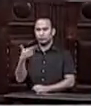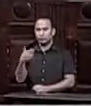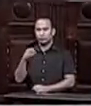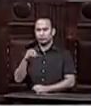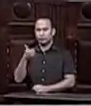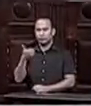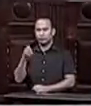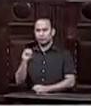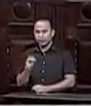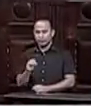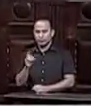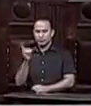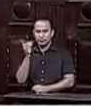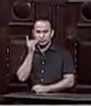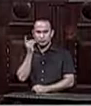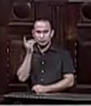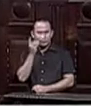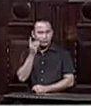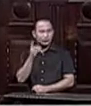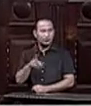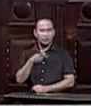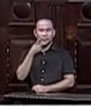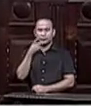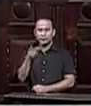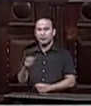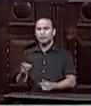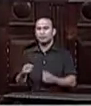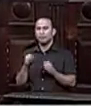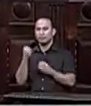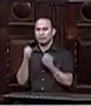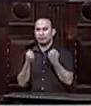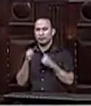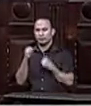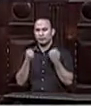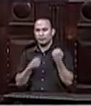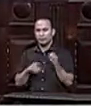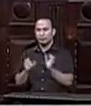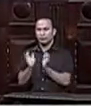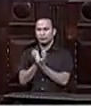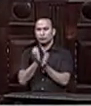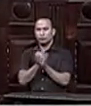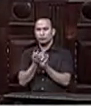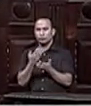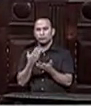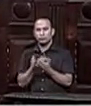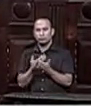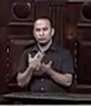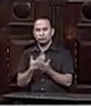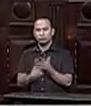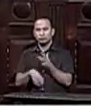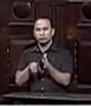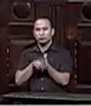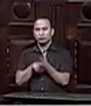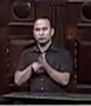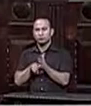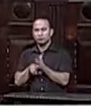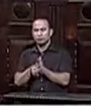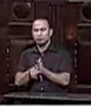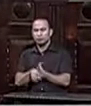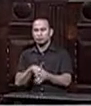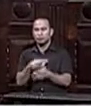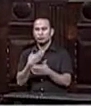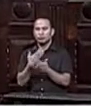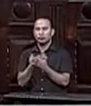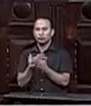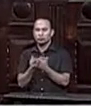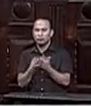que dispõe sobre a obrigatoriedade das academias, clubes, associações, estudos de prescrição de exercícios, escolinhas